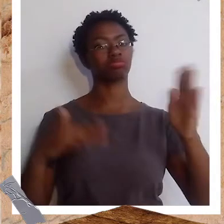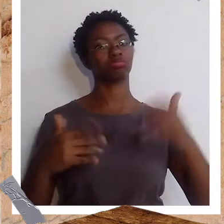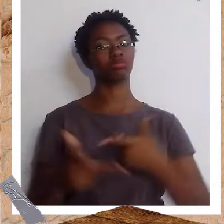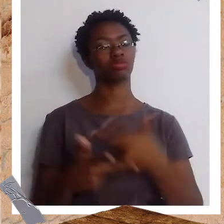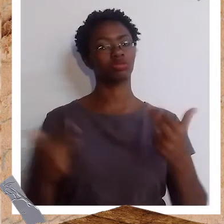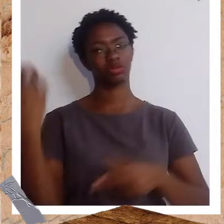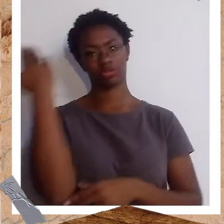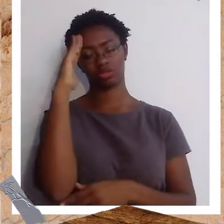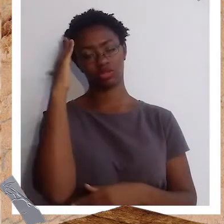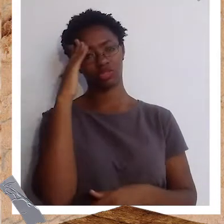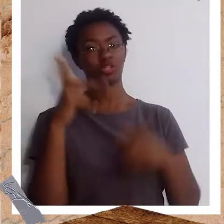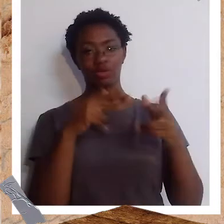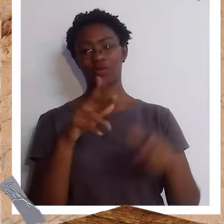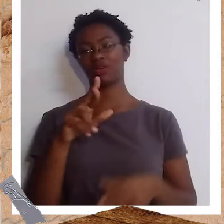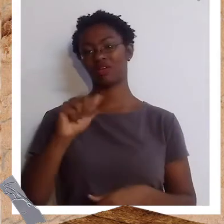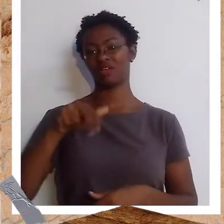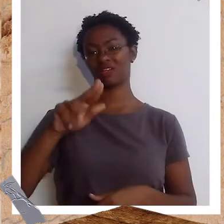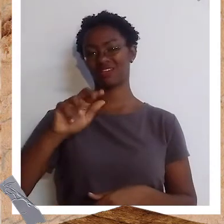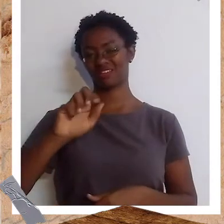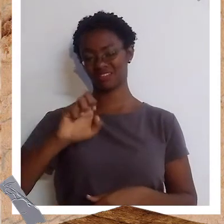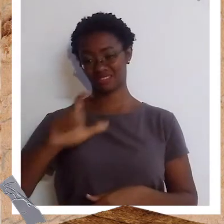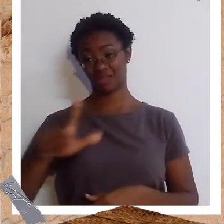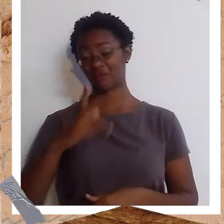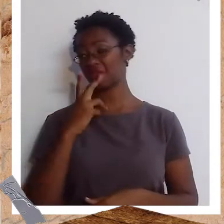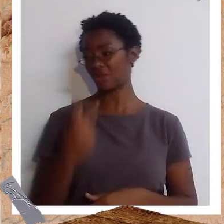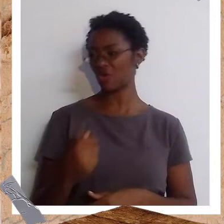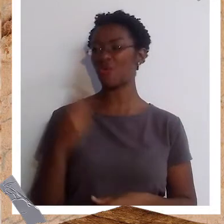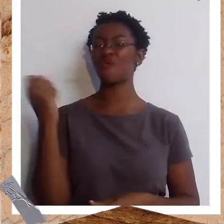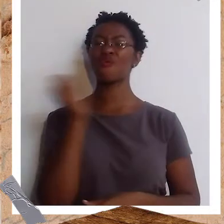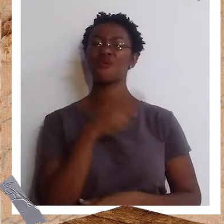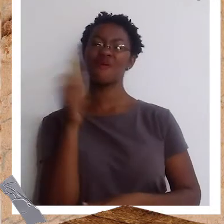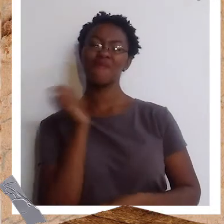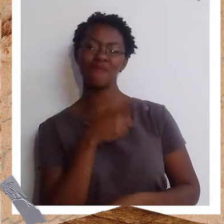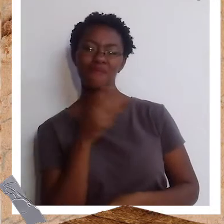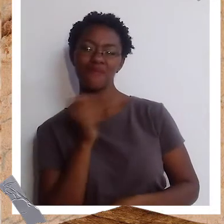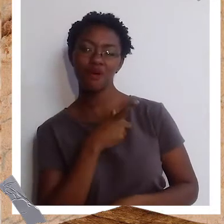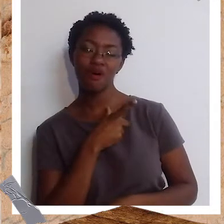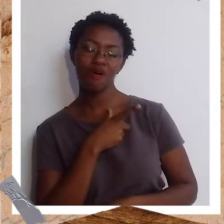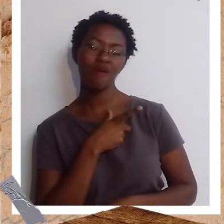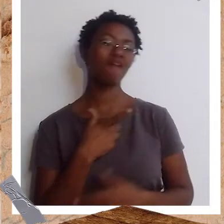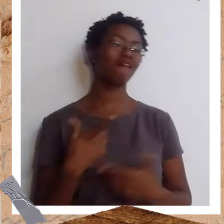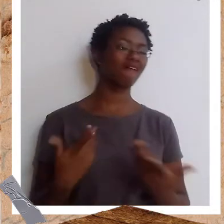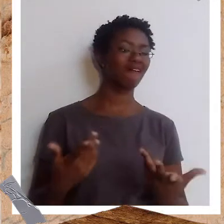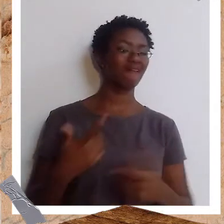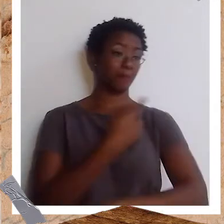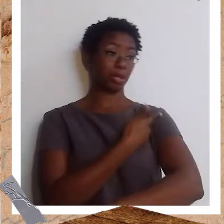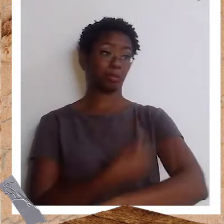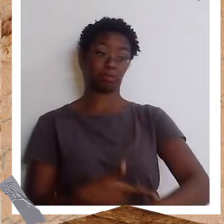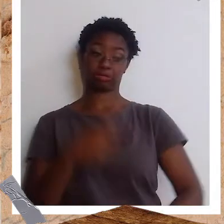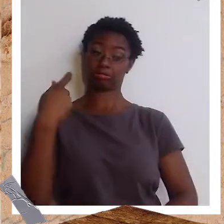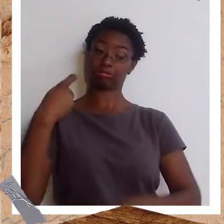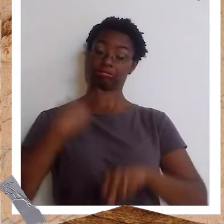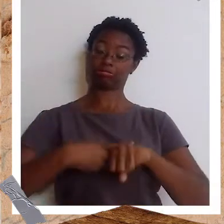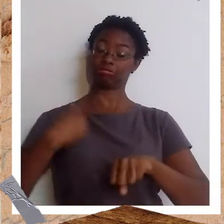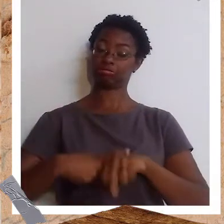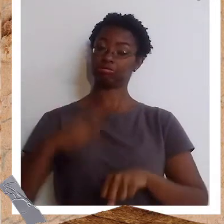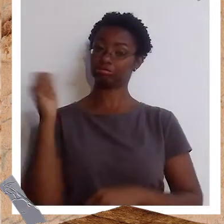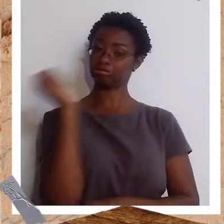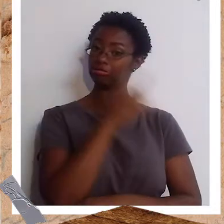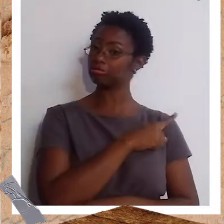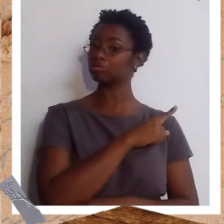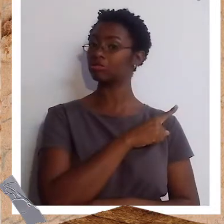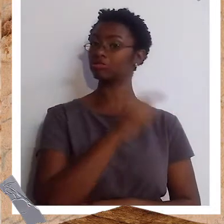como a Raquel ainda há pouco tinha citado, o humor da mãe dela, o gênio difícil, né, a mulher que não se